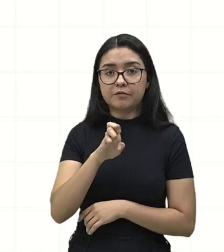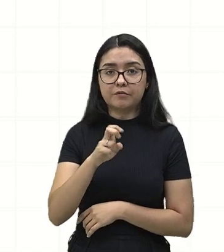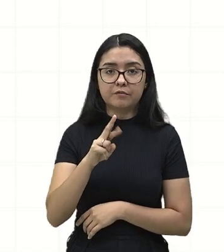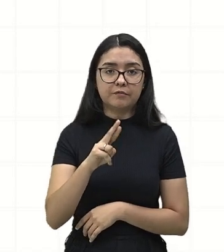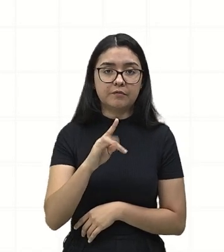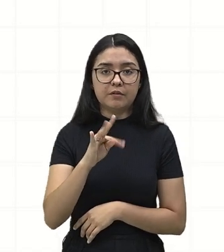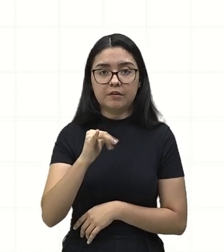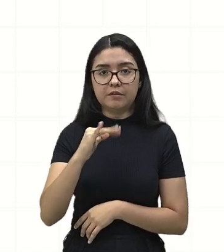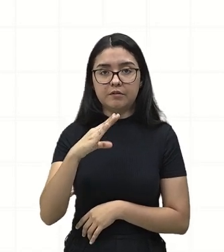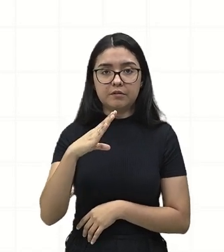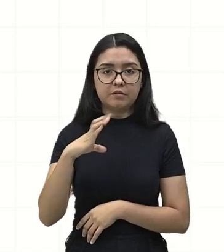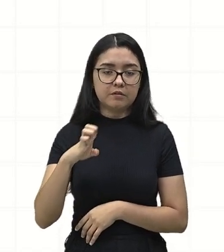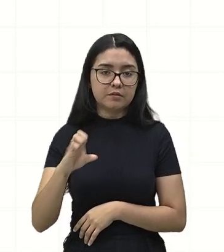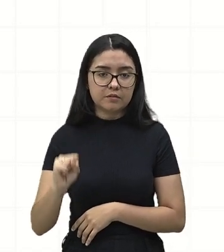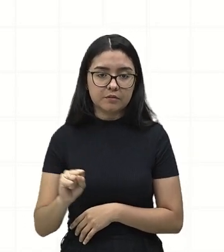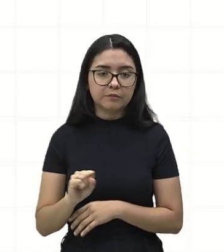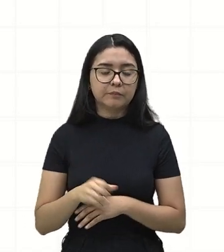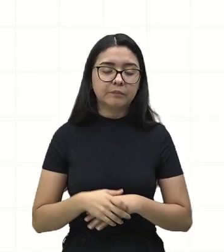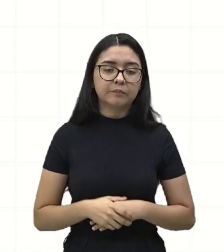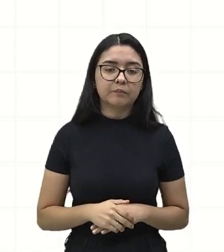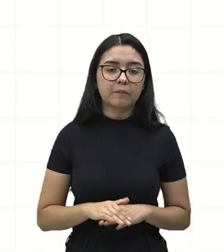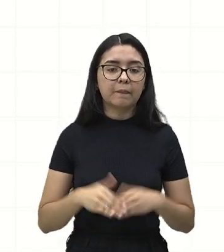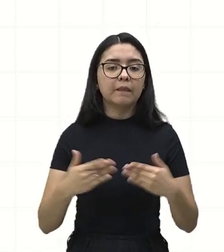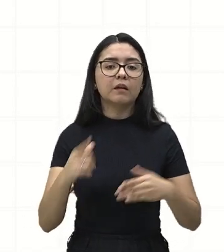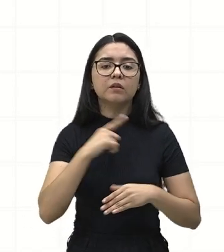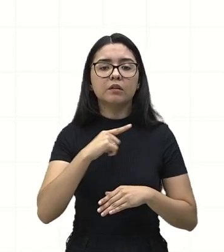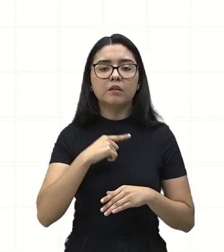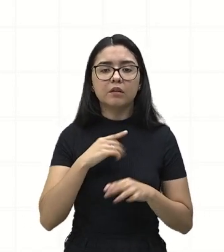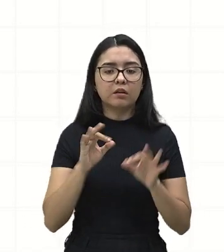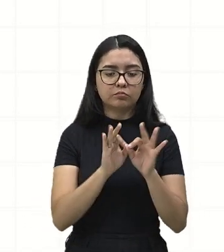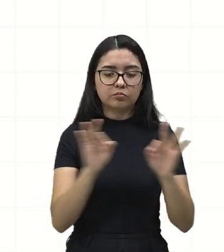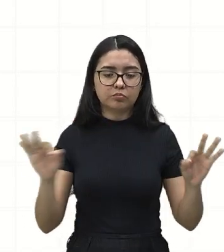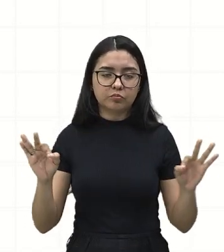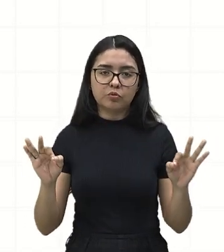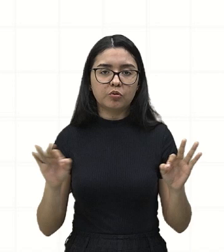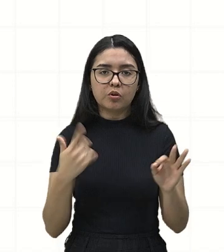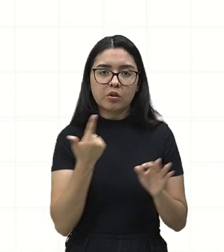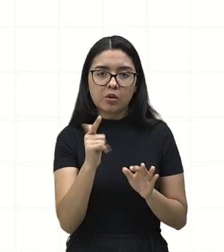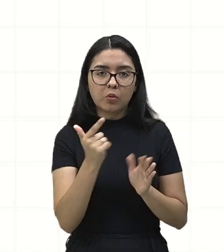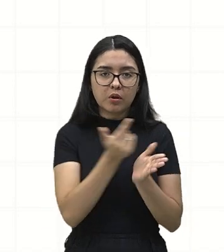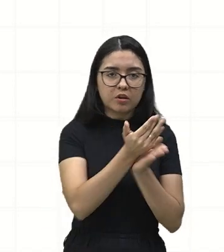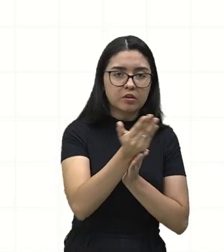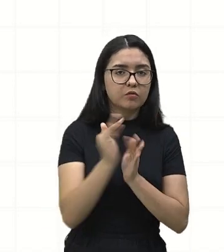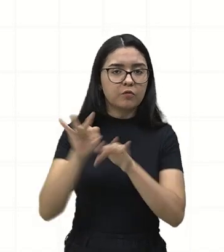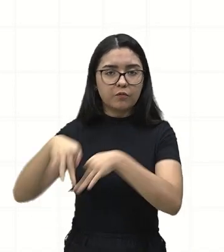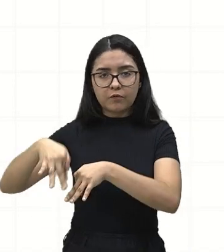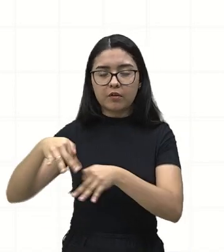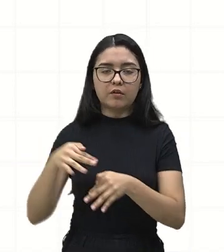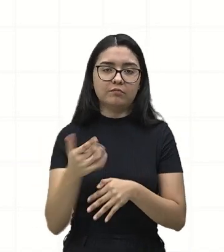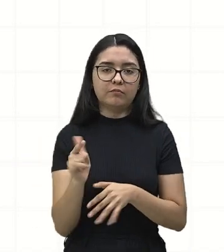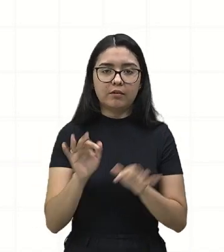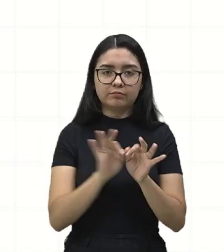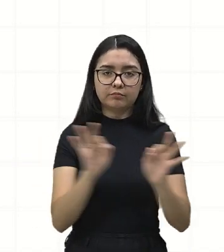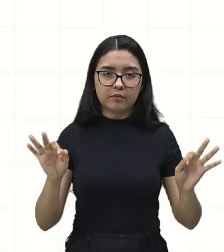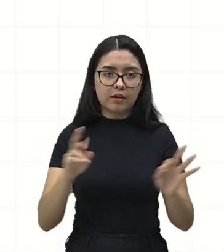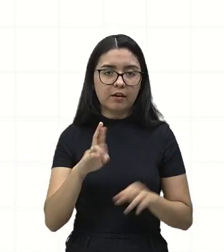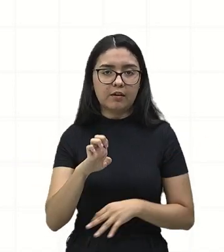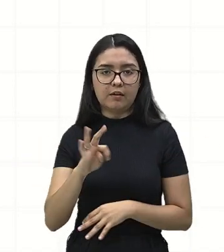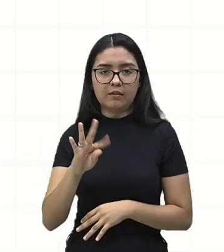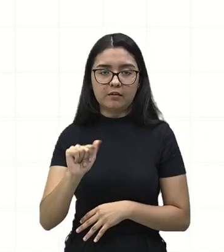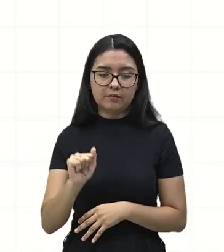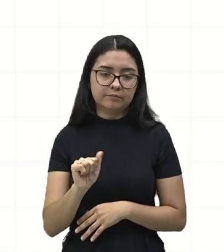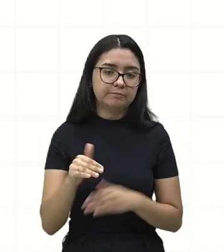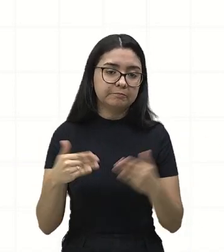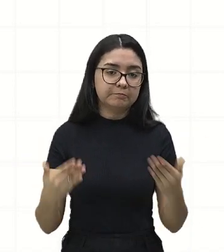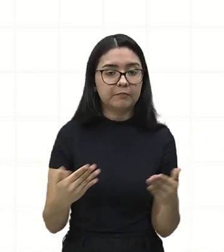são formados por segmentos de reta. E reta não tem nem começo nem fim. Então, a ideia aqui é como